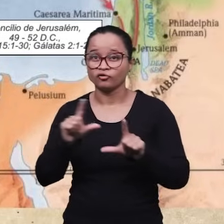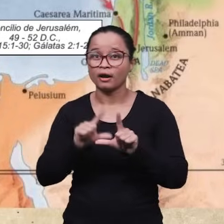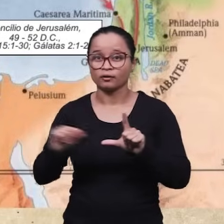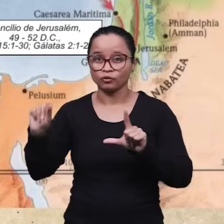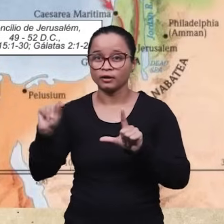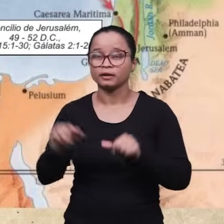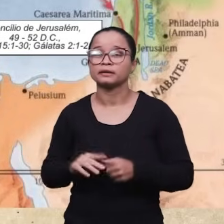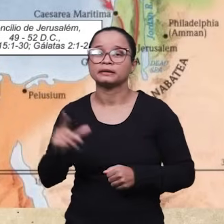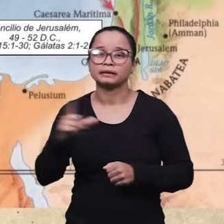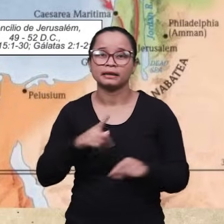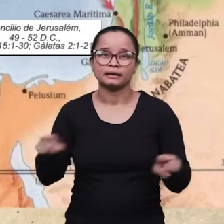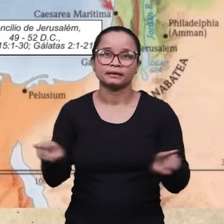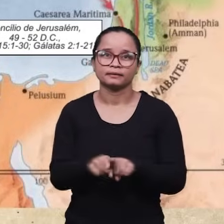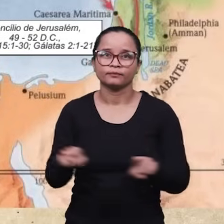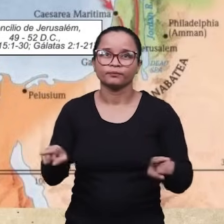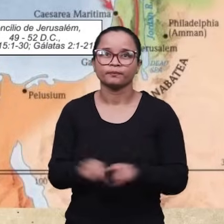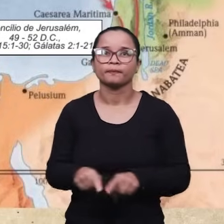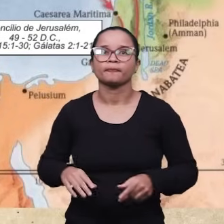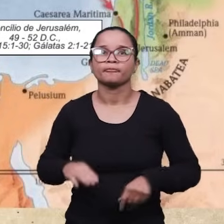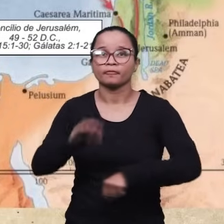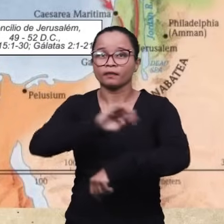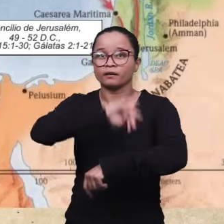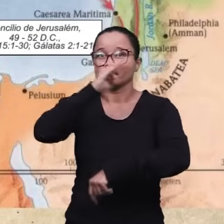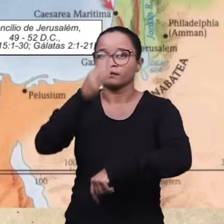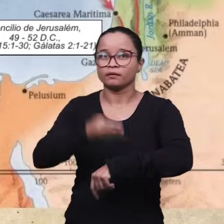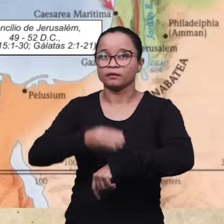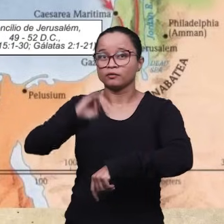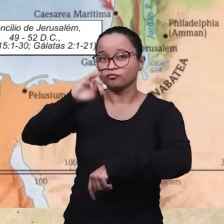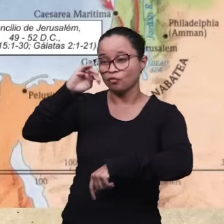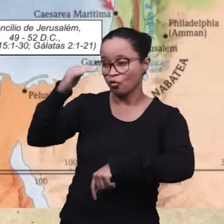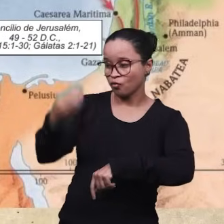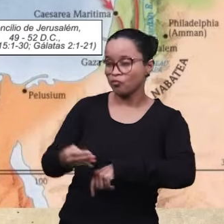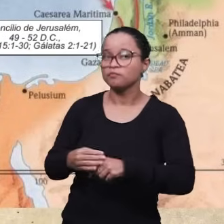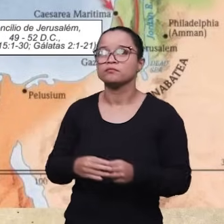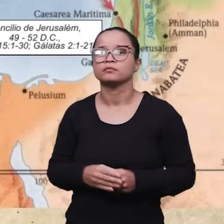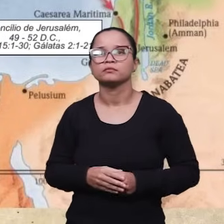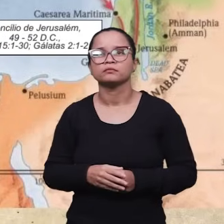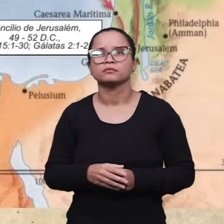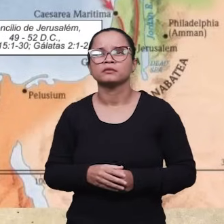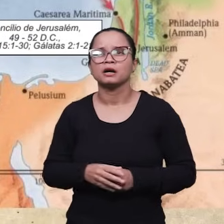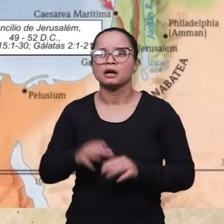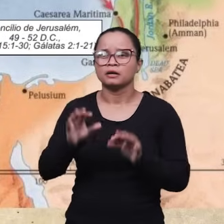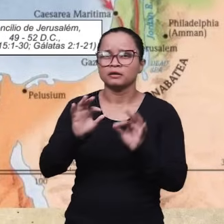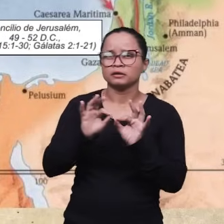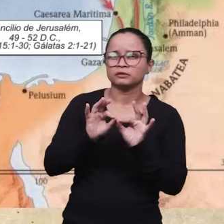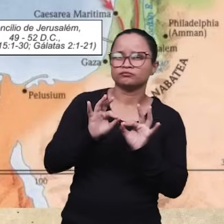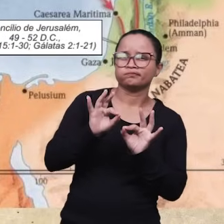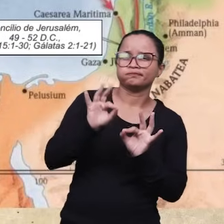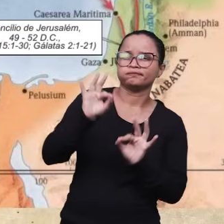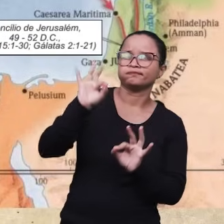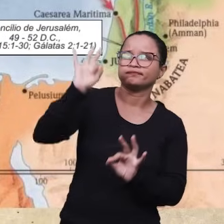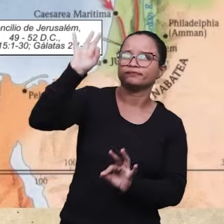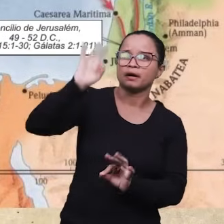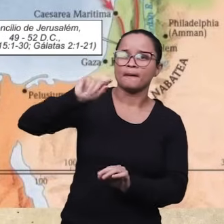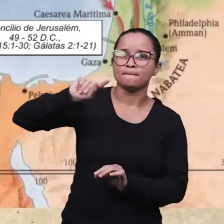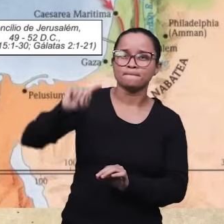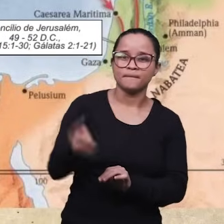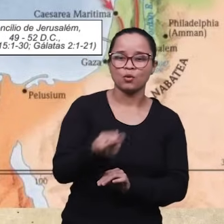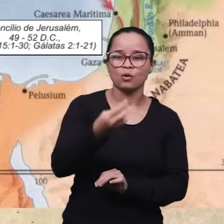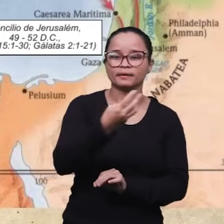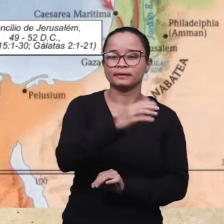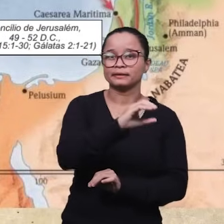Turquia, tem os montes Amanos, que chegam a ser de quase 1.300 metros